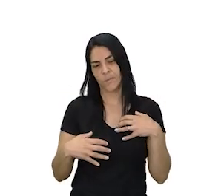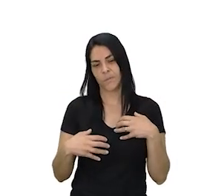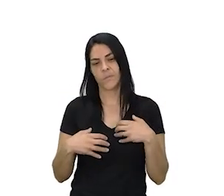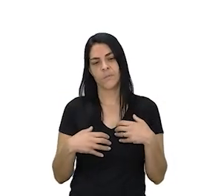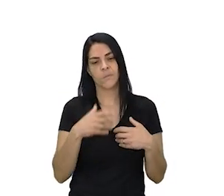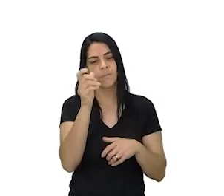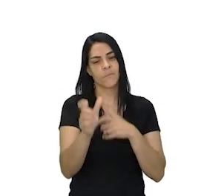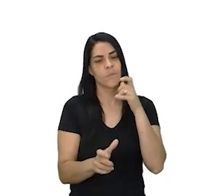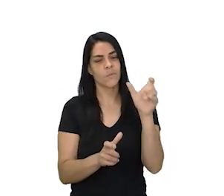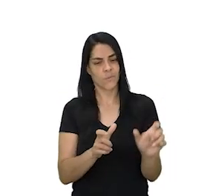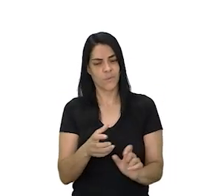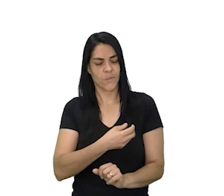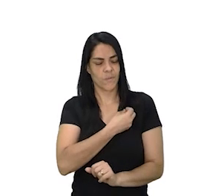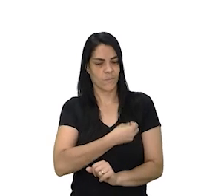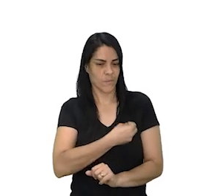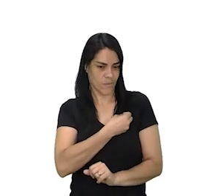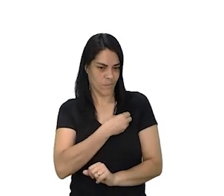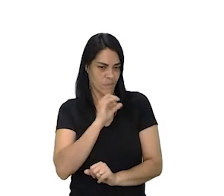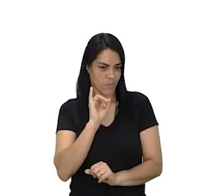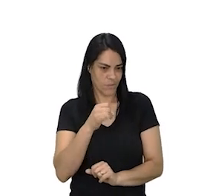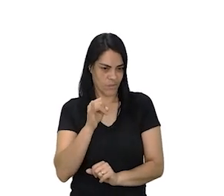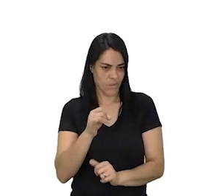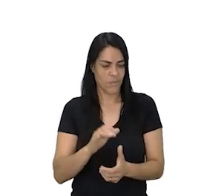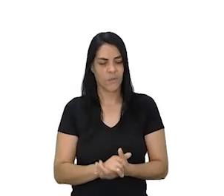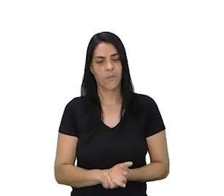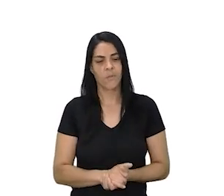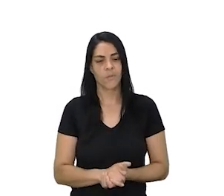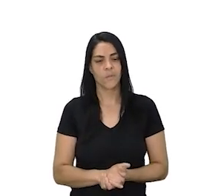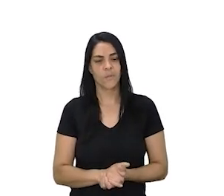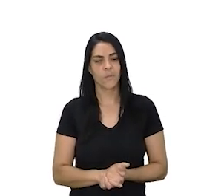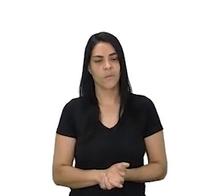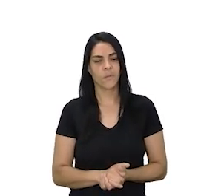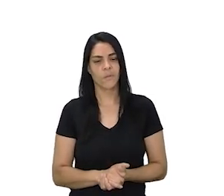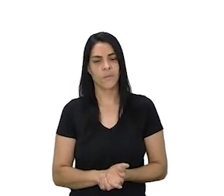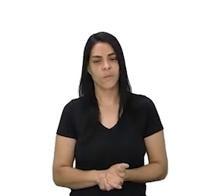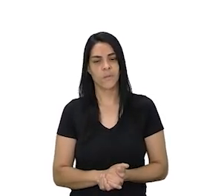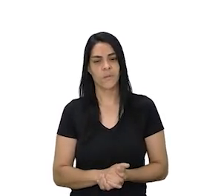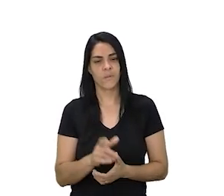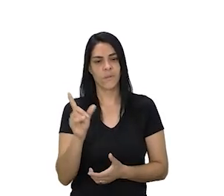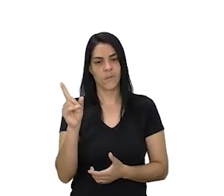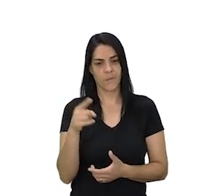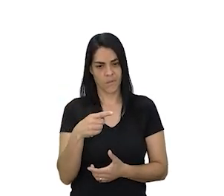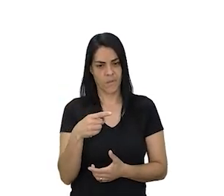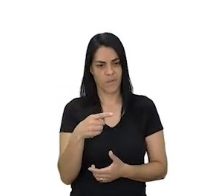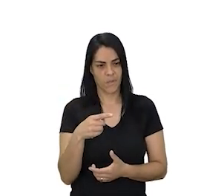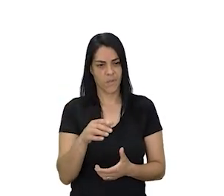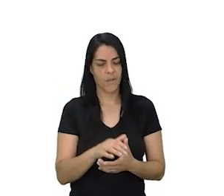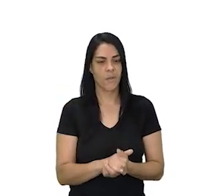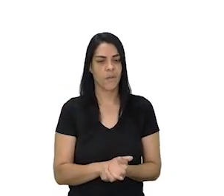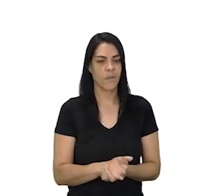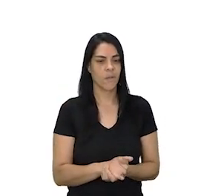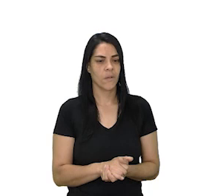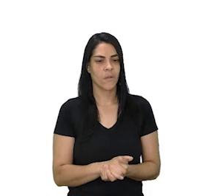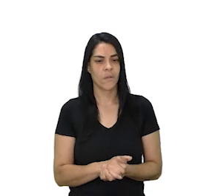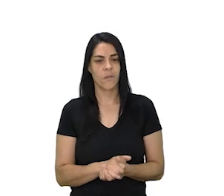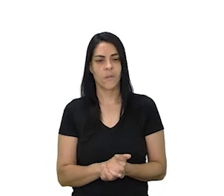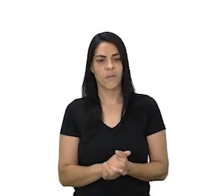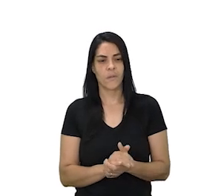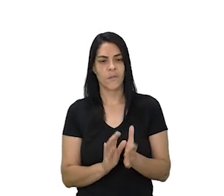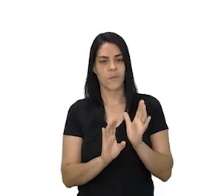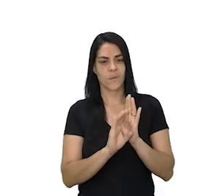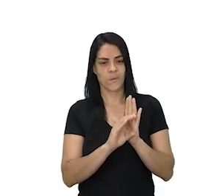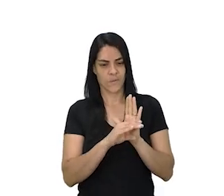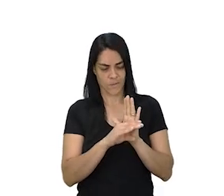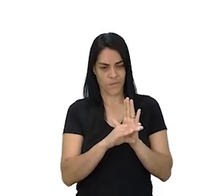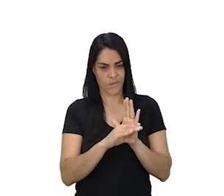estamos vivenciando, né? Então, ele é um elemento conceitual, né, da área